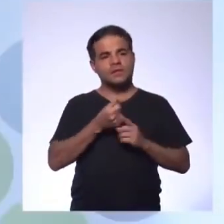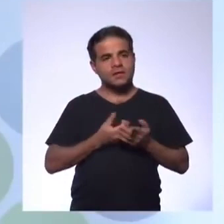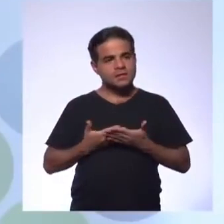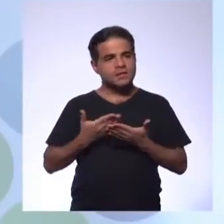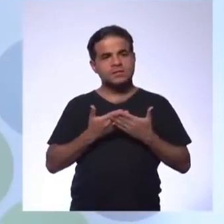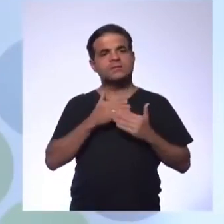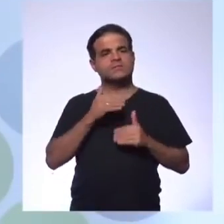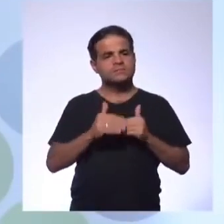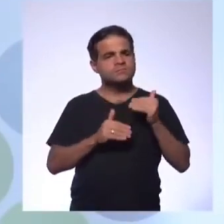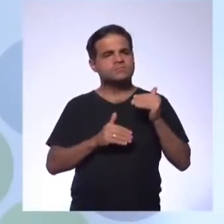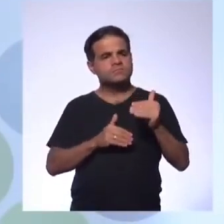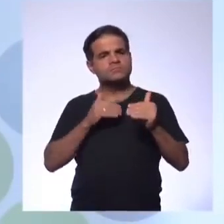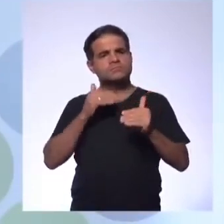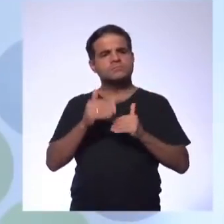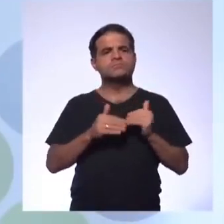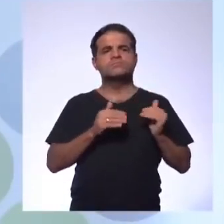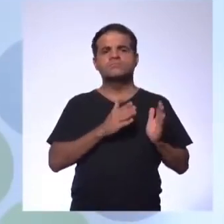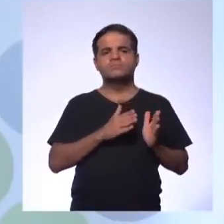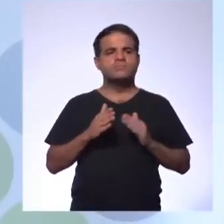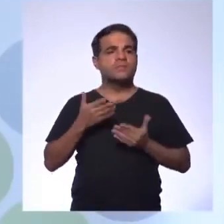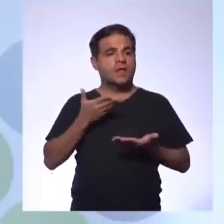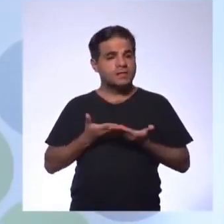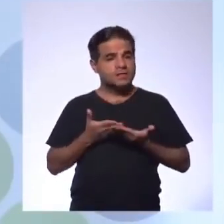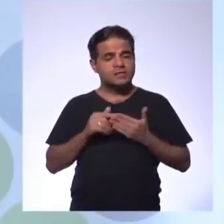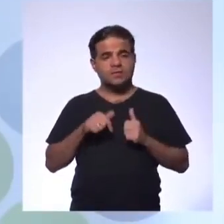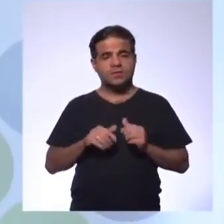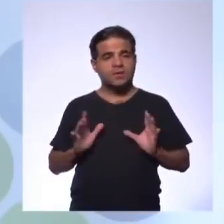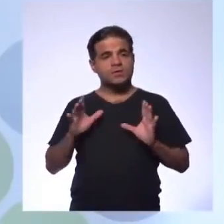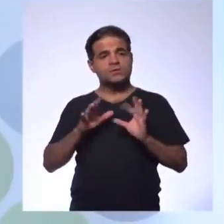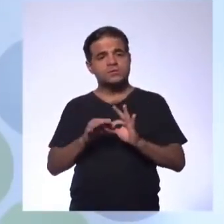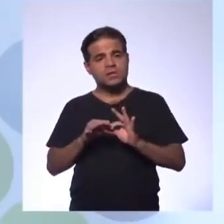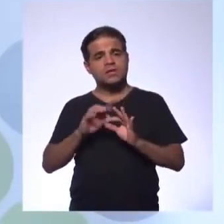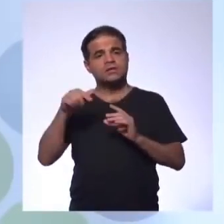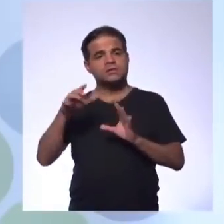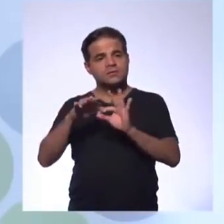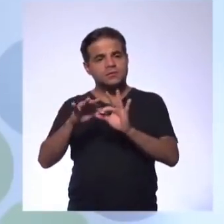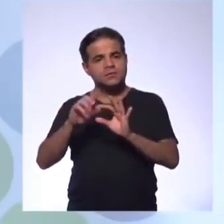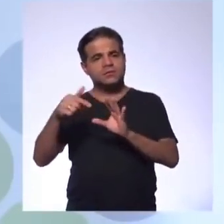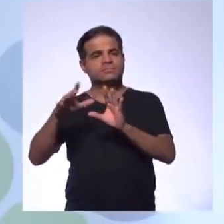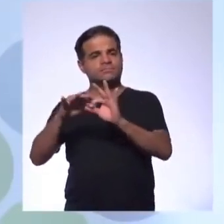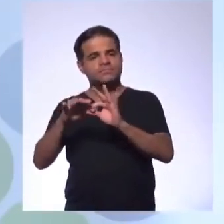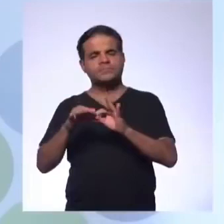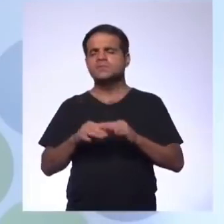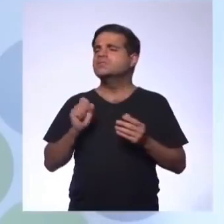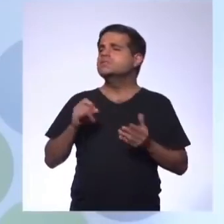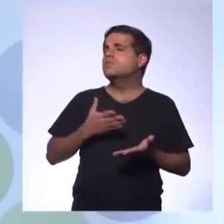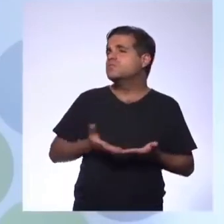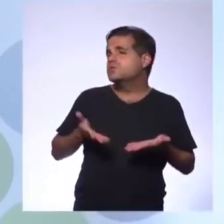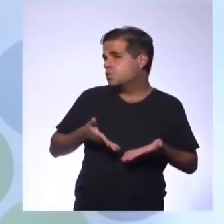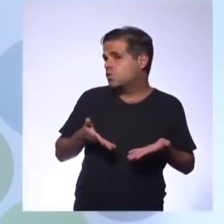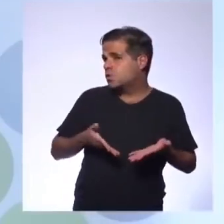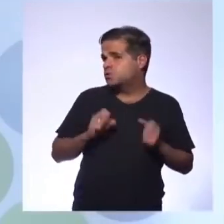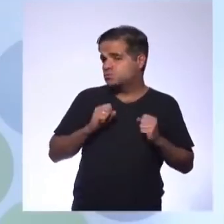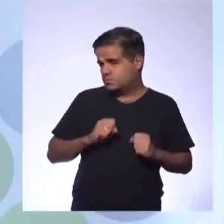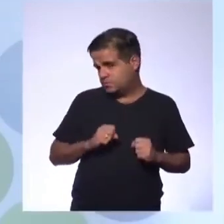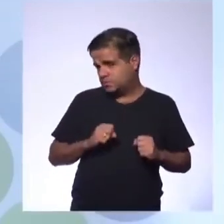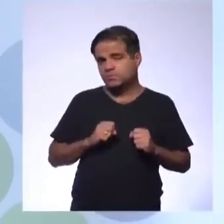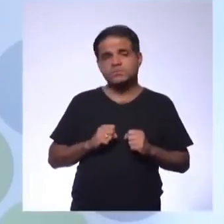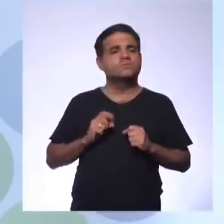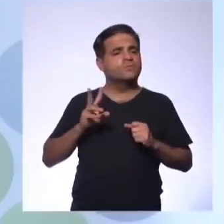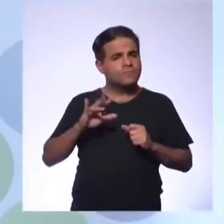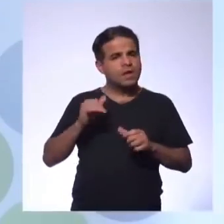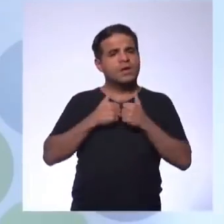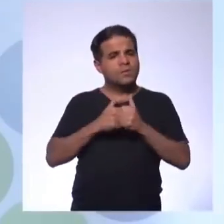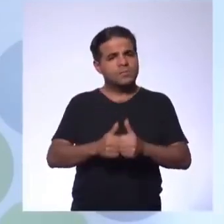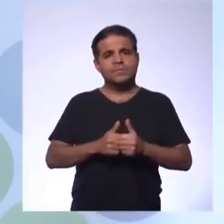num crescente. Ou seja, esta aula está conectada com a próxima, Professor, e se eu perdi o dia de hoje? Vai acompanhar